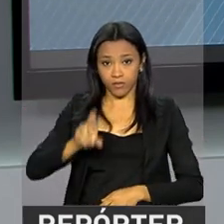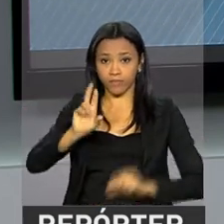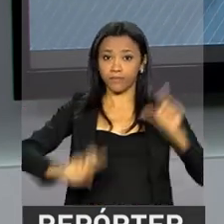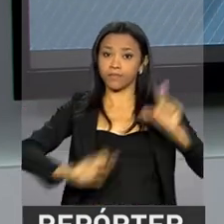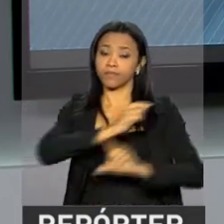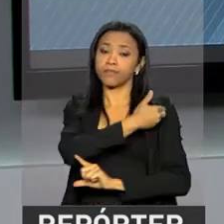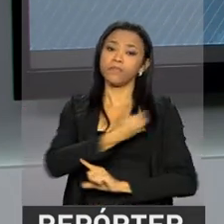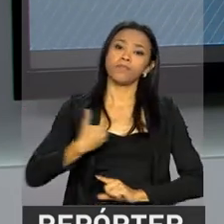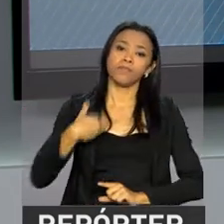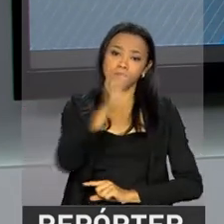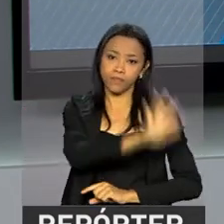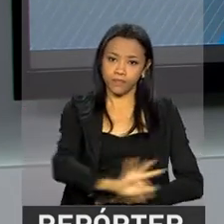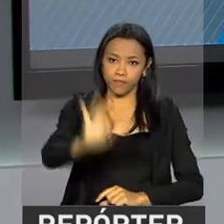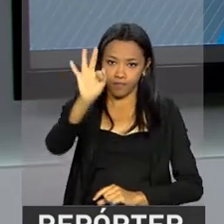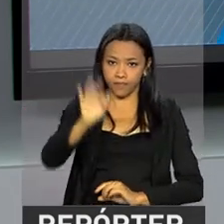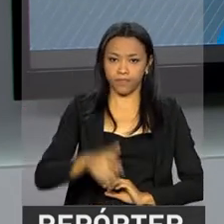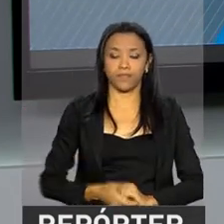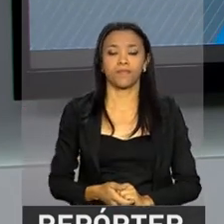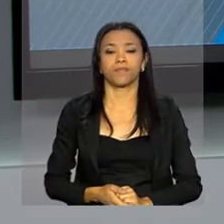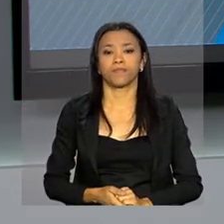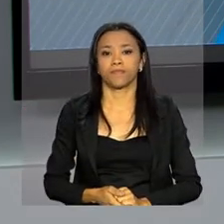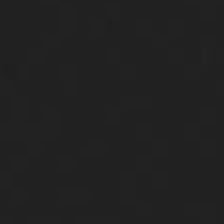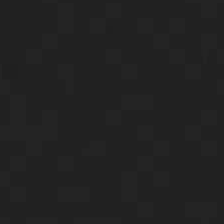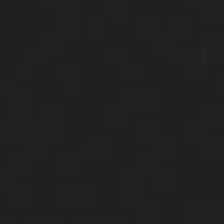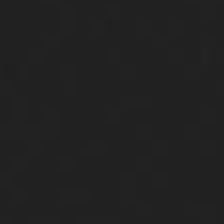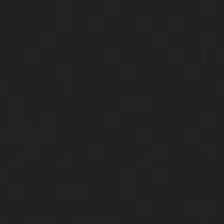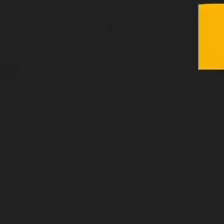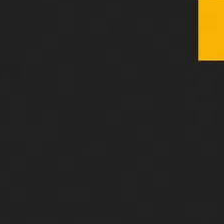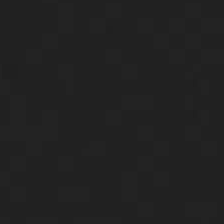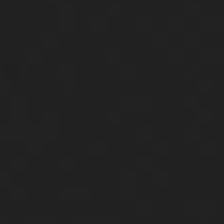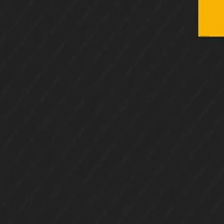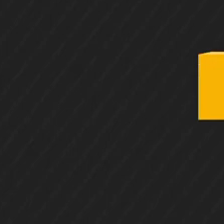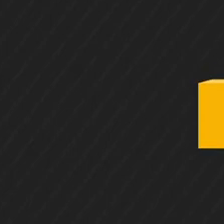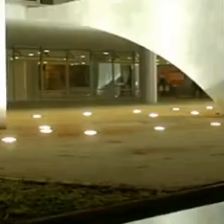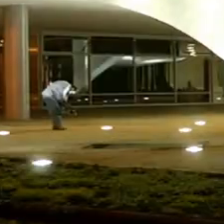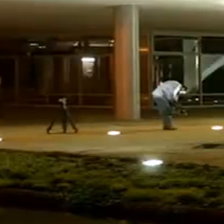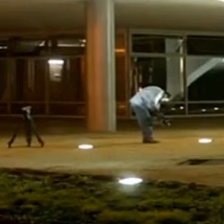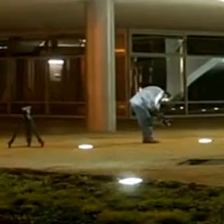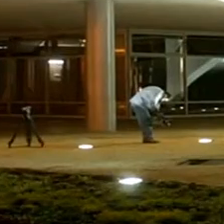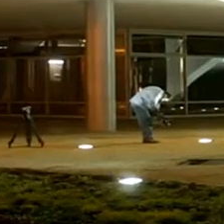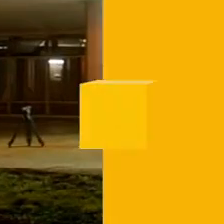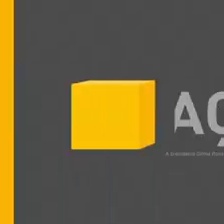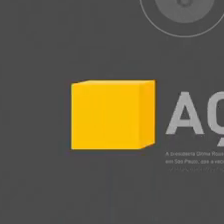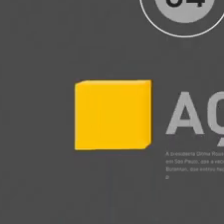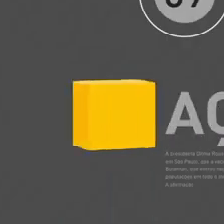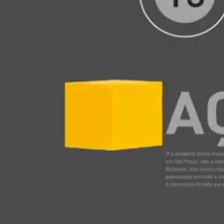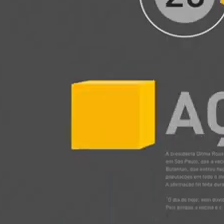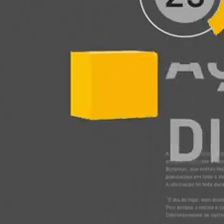NBR, a TV do Governo Federal.